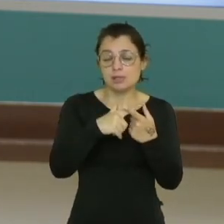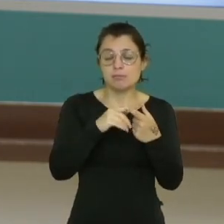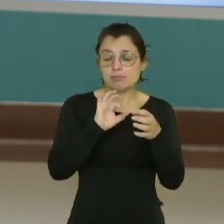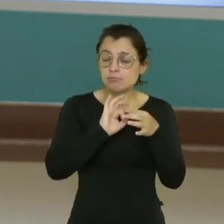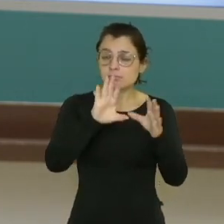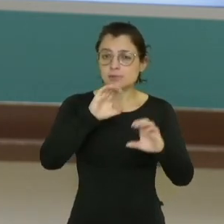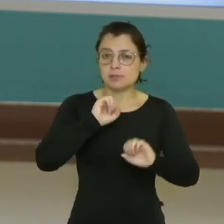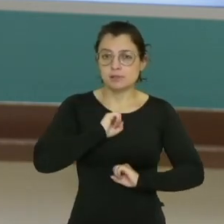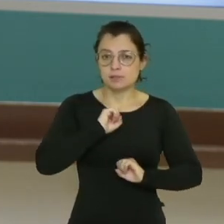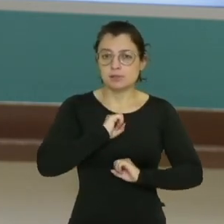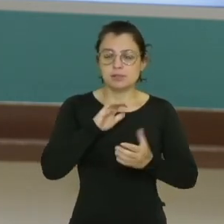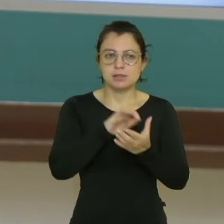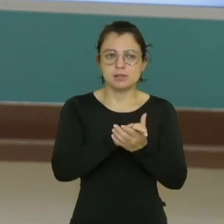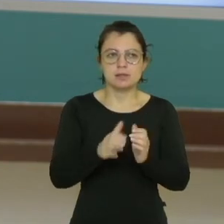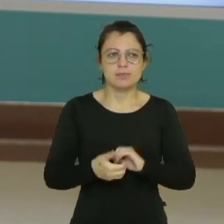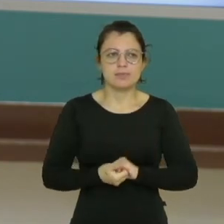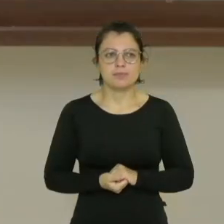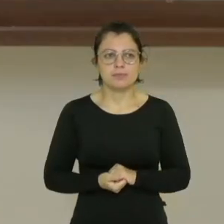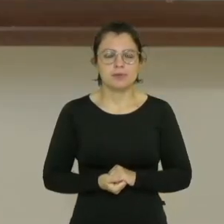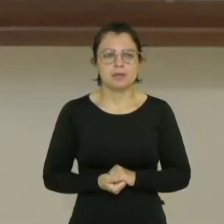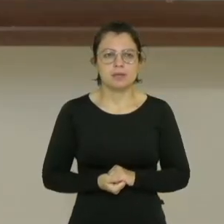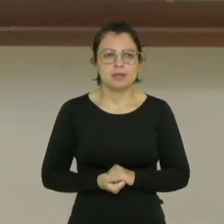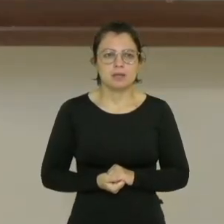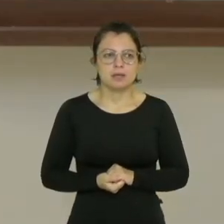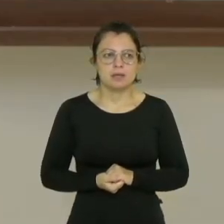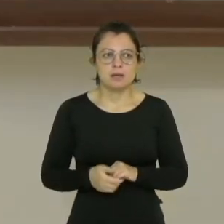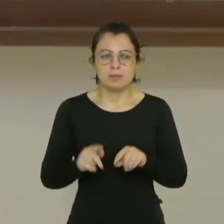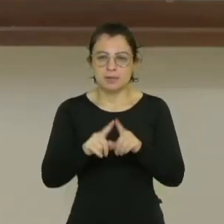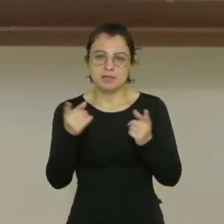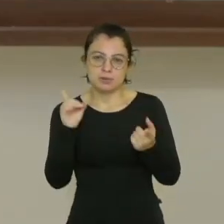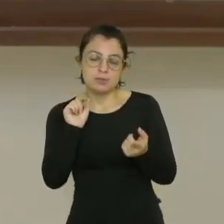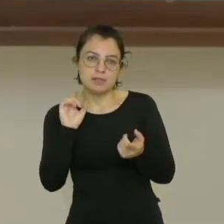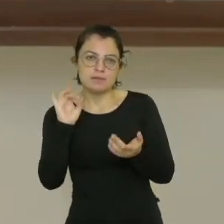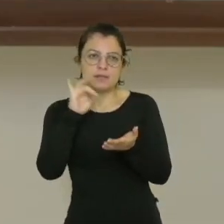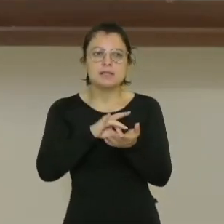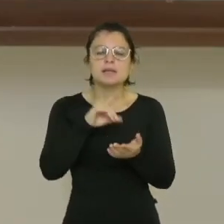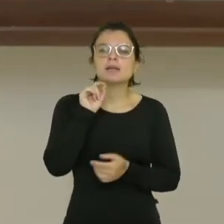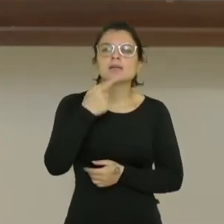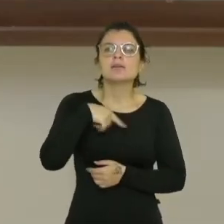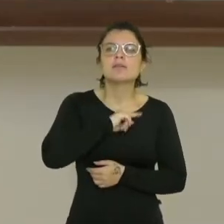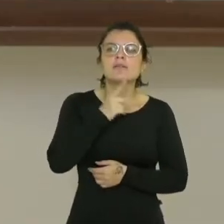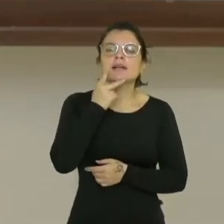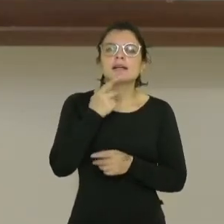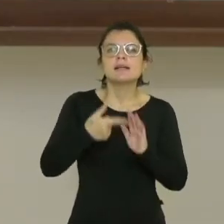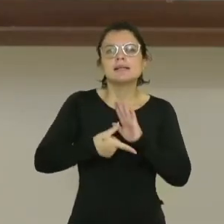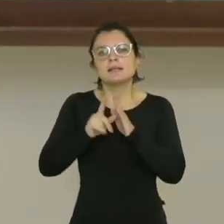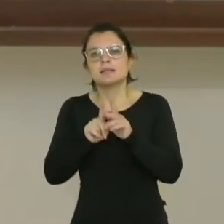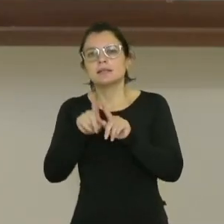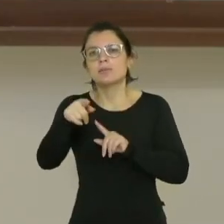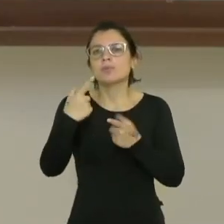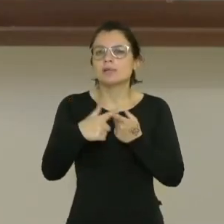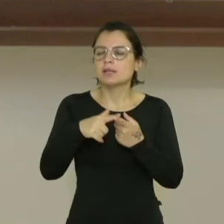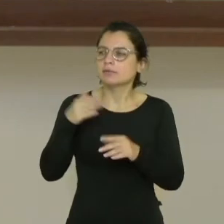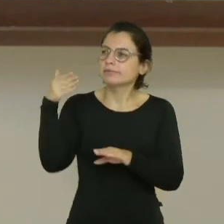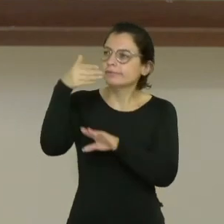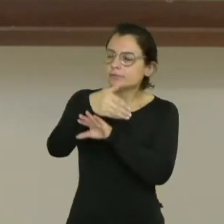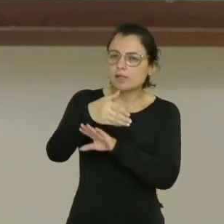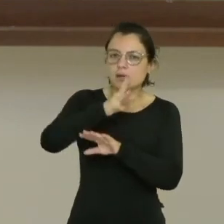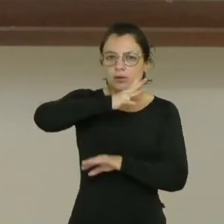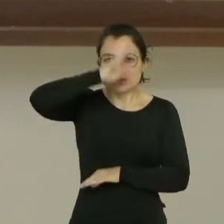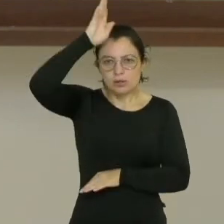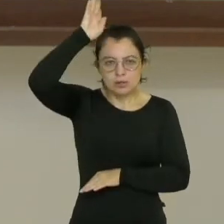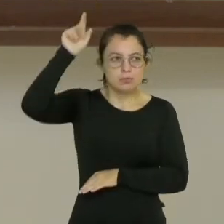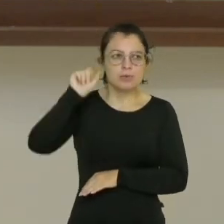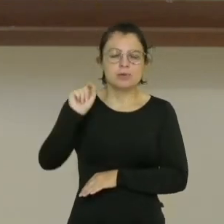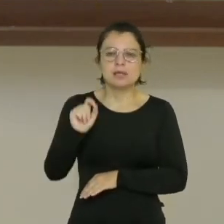casar, né? E na verdade, assim, antes de nós avançarmos, por quê? Porque ele vai a Roma e vê que os